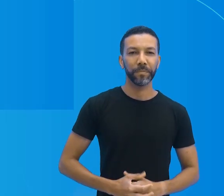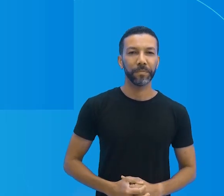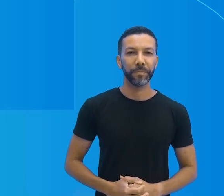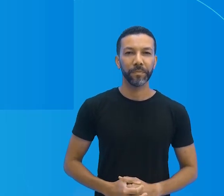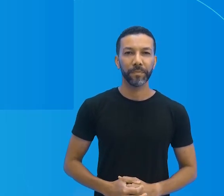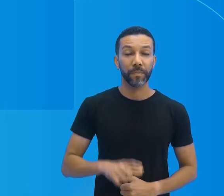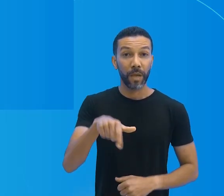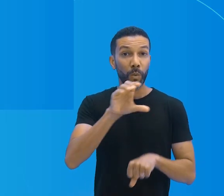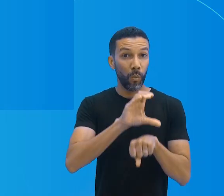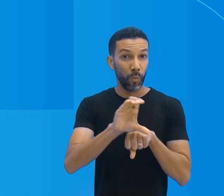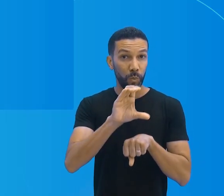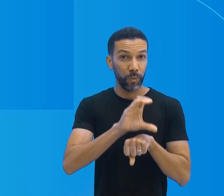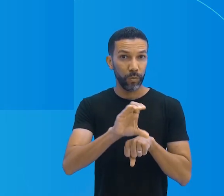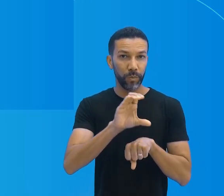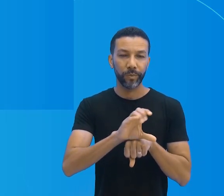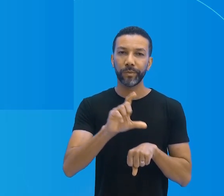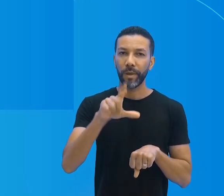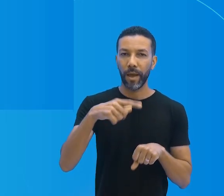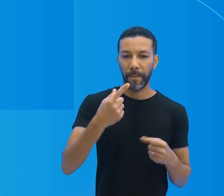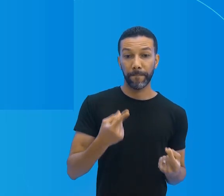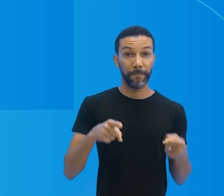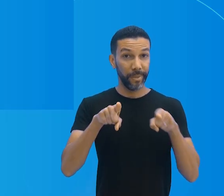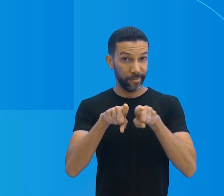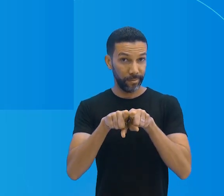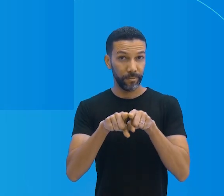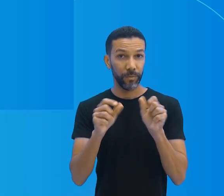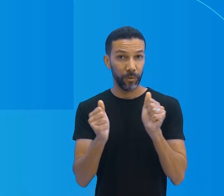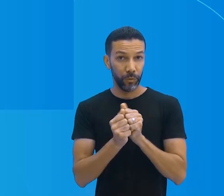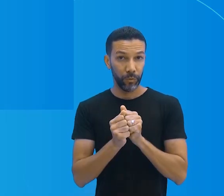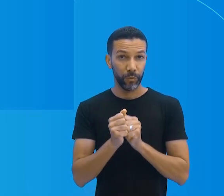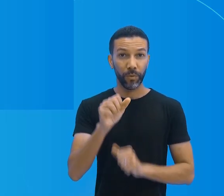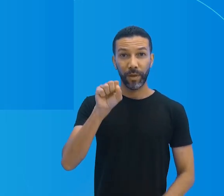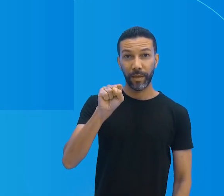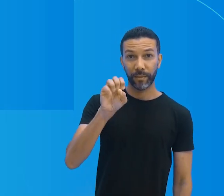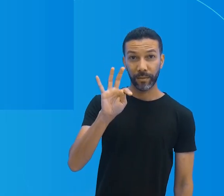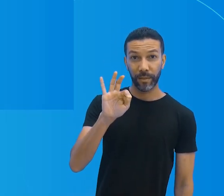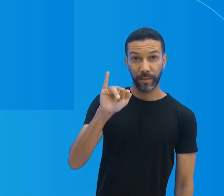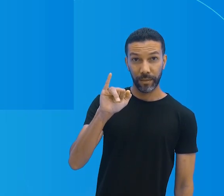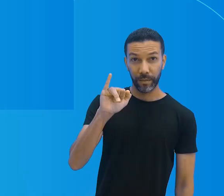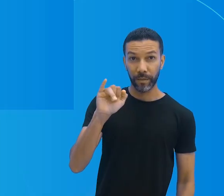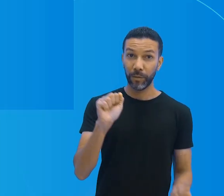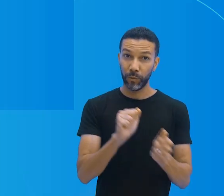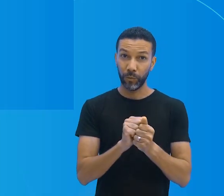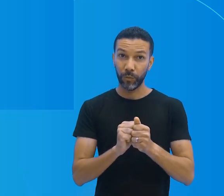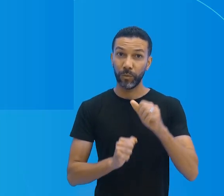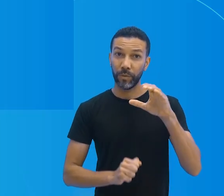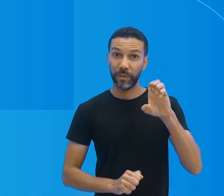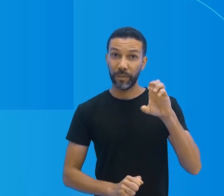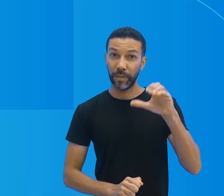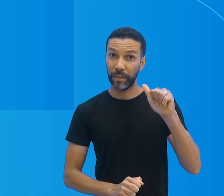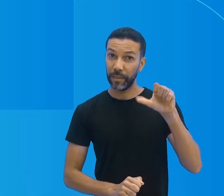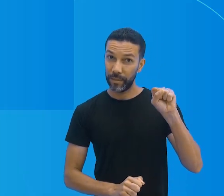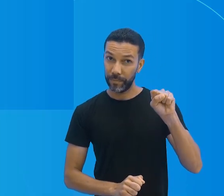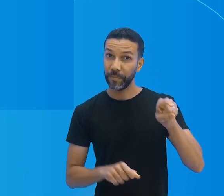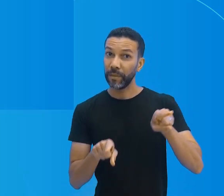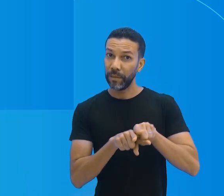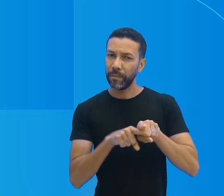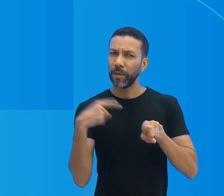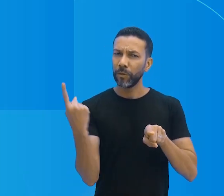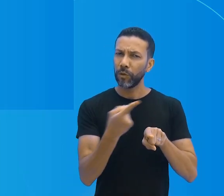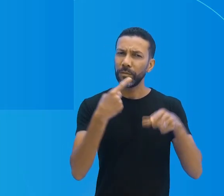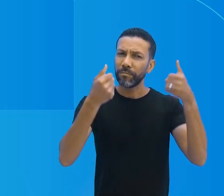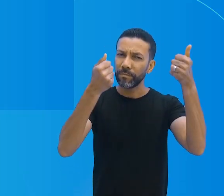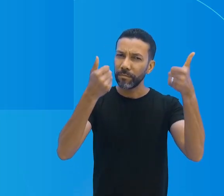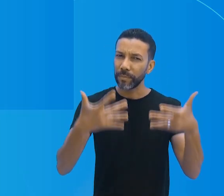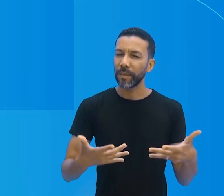instituição. Esse curso é de uma parceria entre o STI e a CECAS